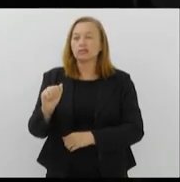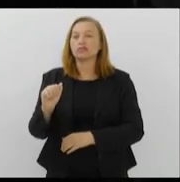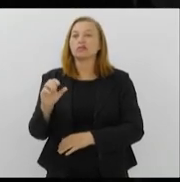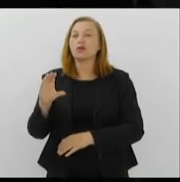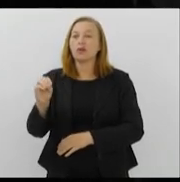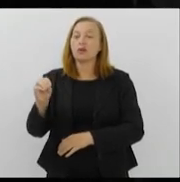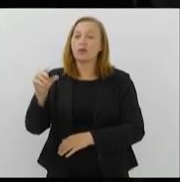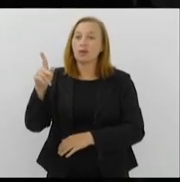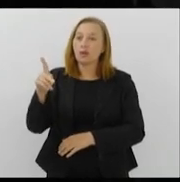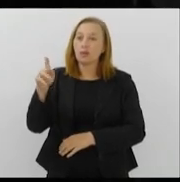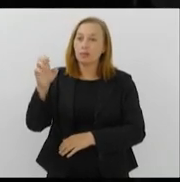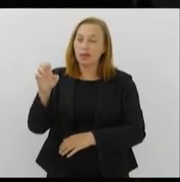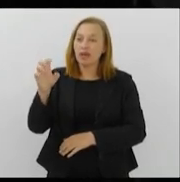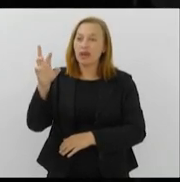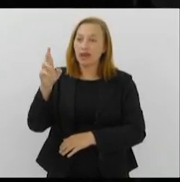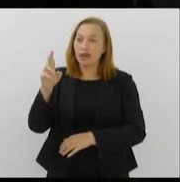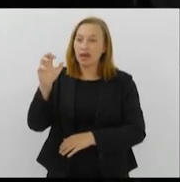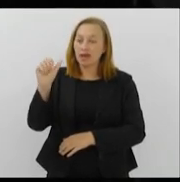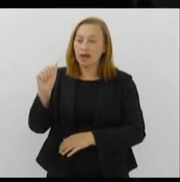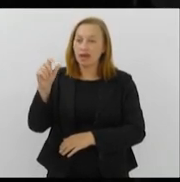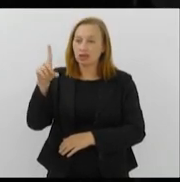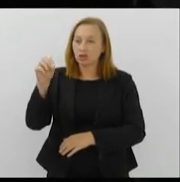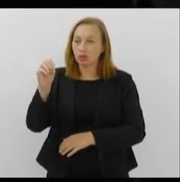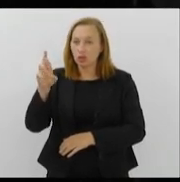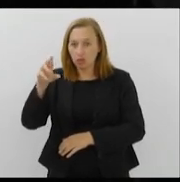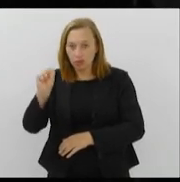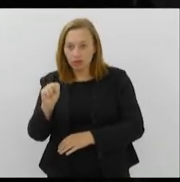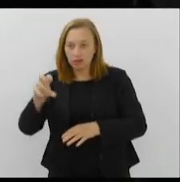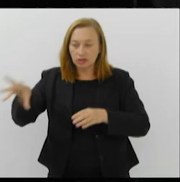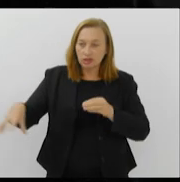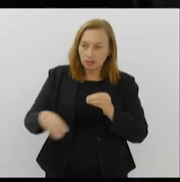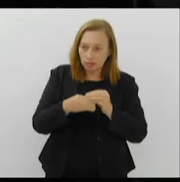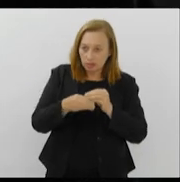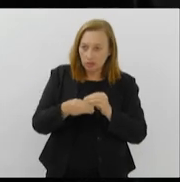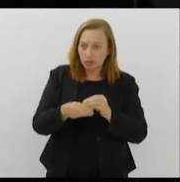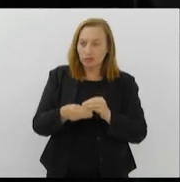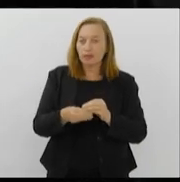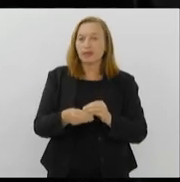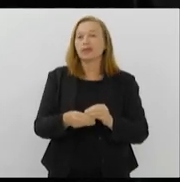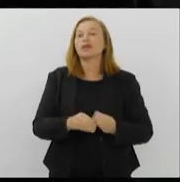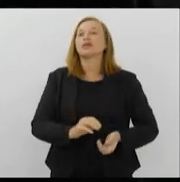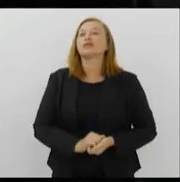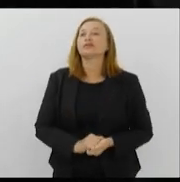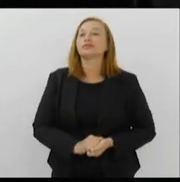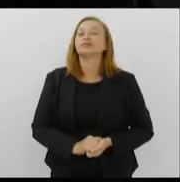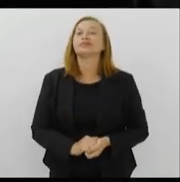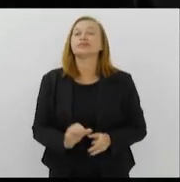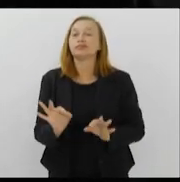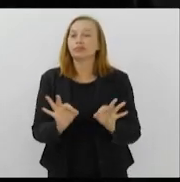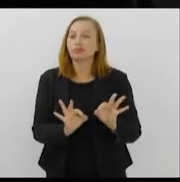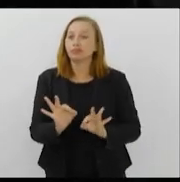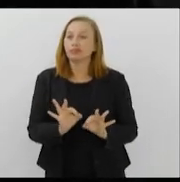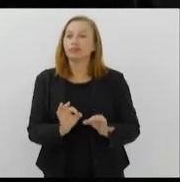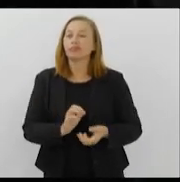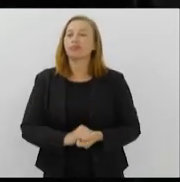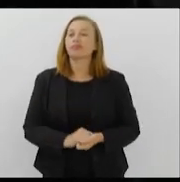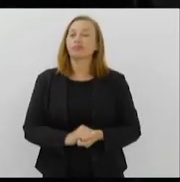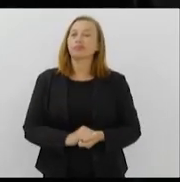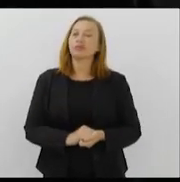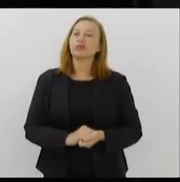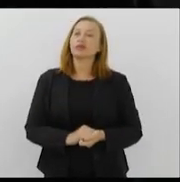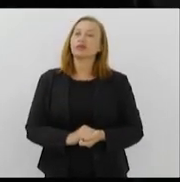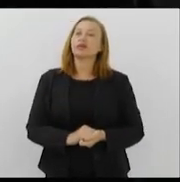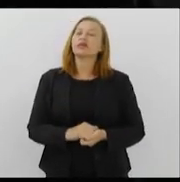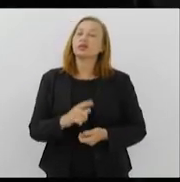me passar a notícia que eu venho acompanhando da implementação do Cell Broadcast. Recentemente estiveram, né,